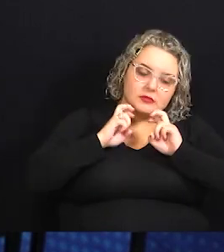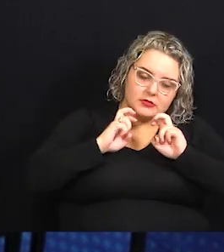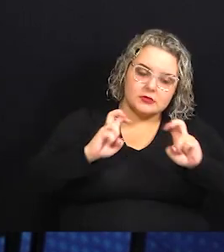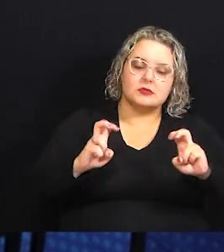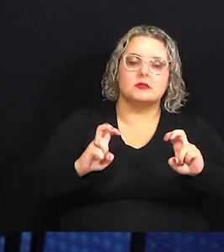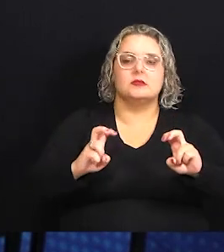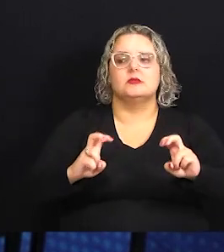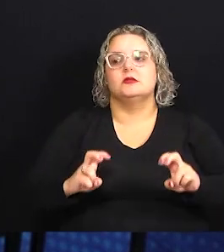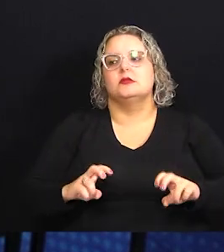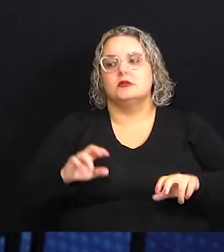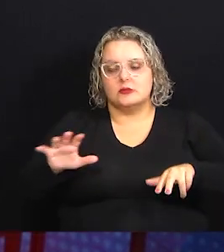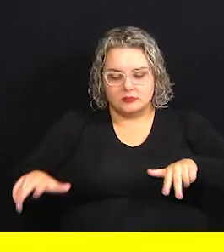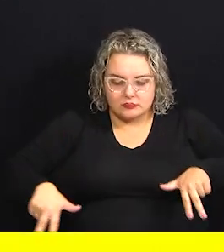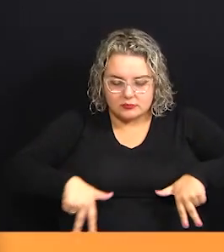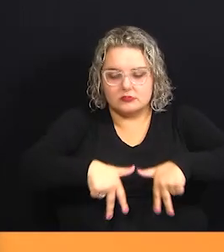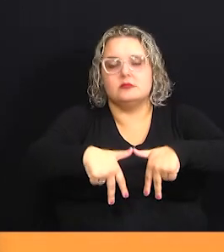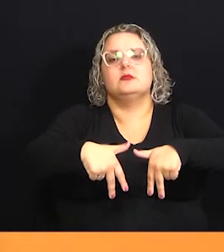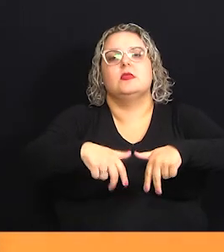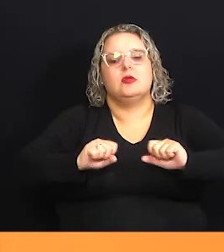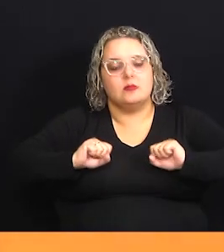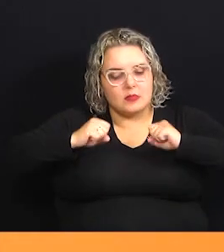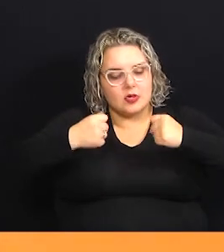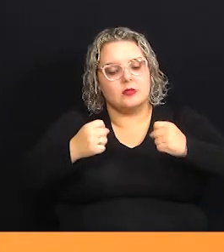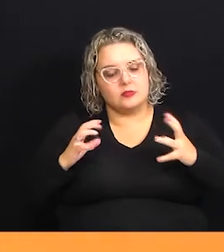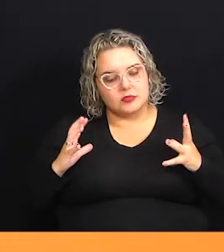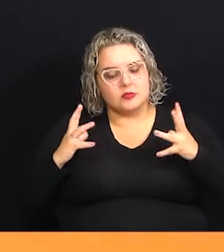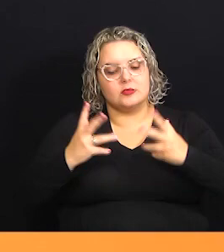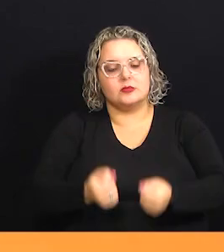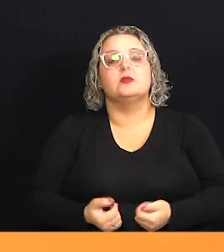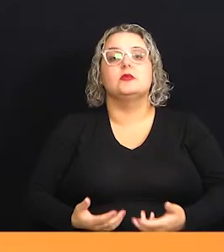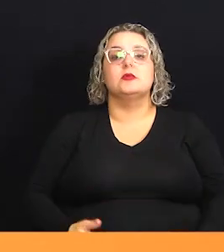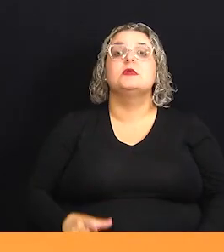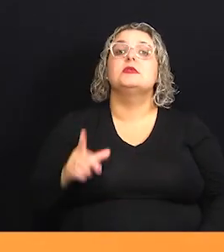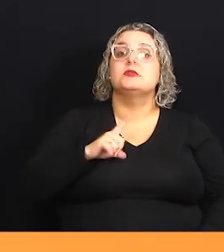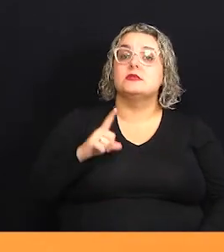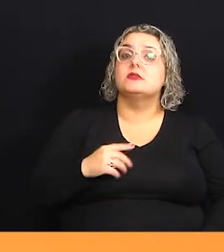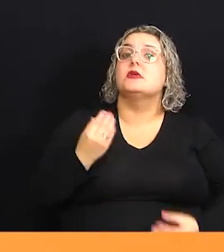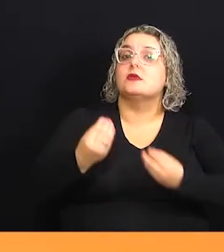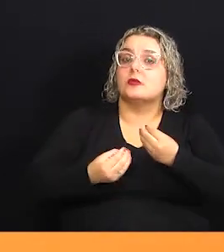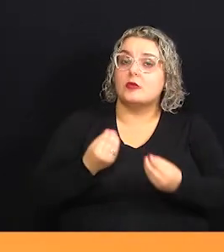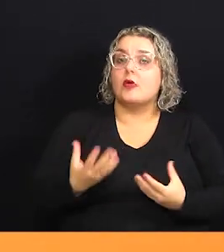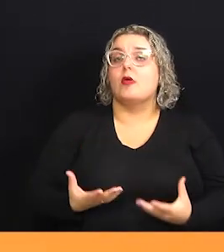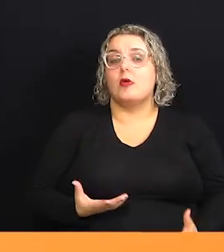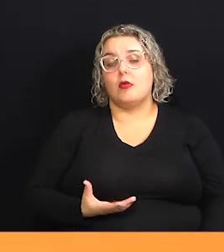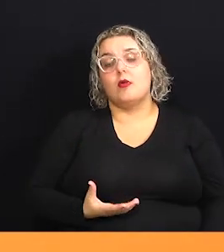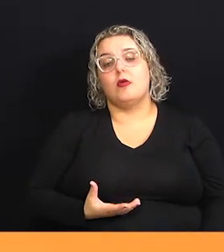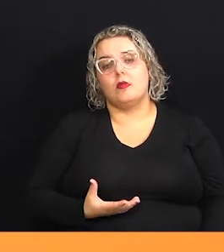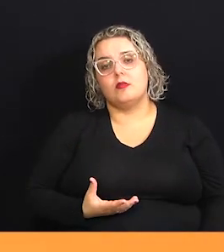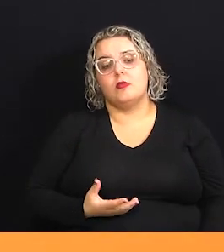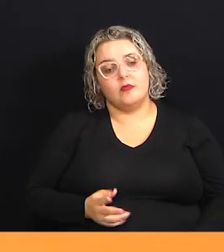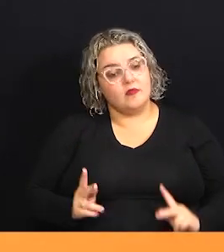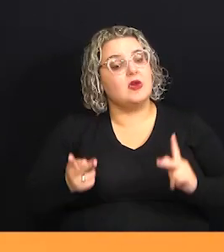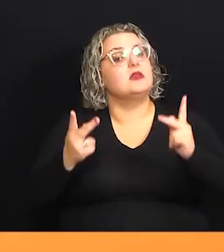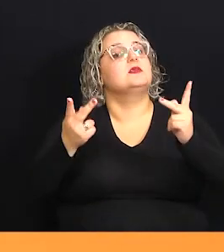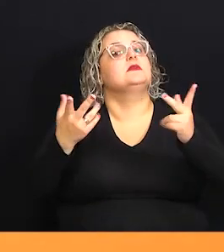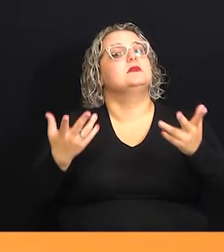representadas nesse grito, e elas seguram sua mão, e uma luta coletiva, ela tem mais condições de